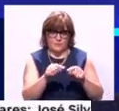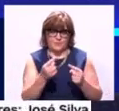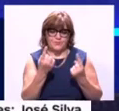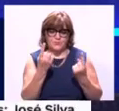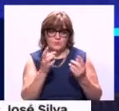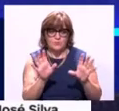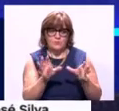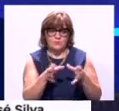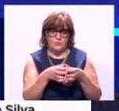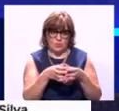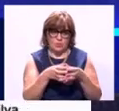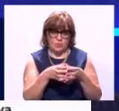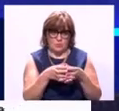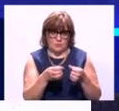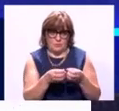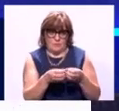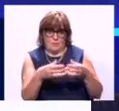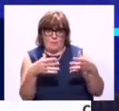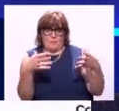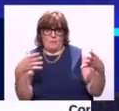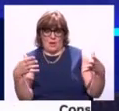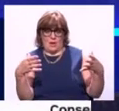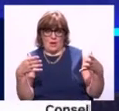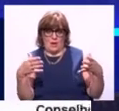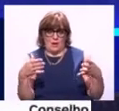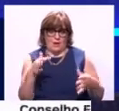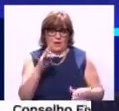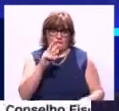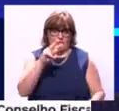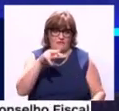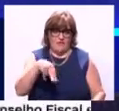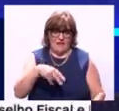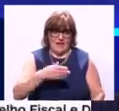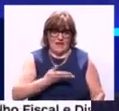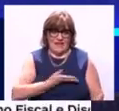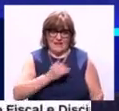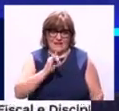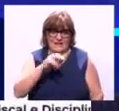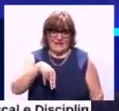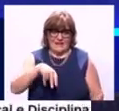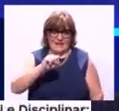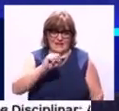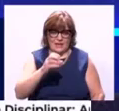Um clube da dimensão, por exemplo, o funding,